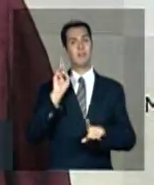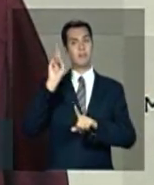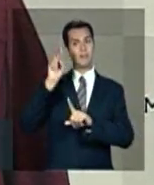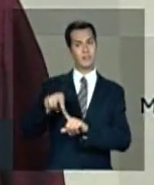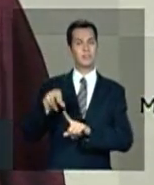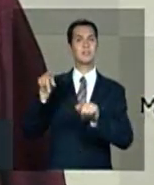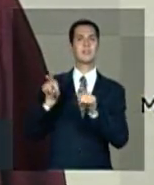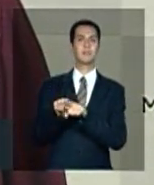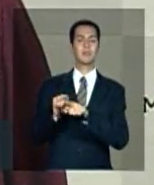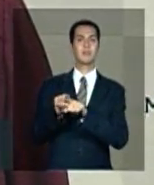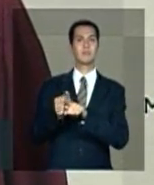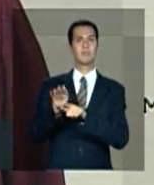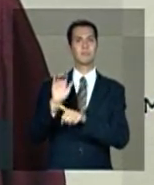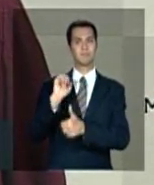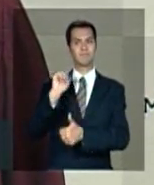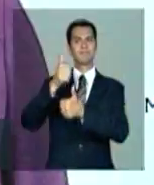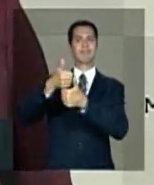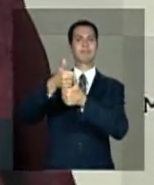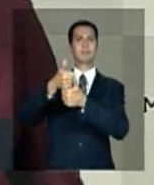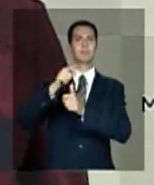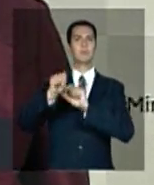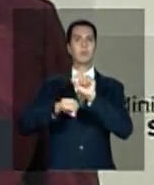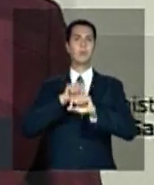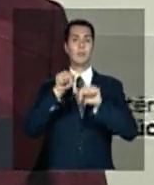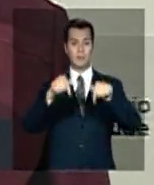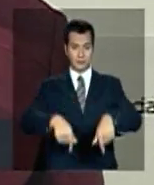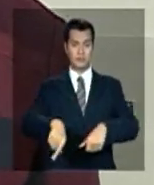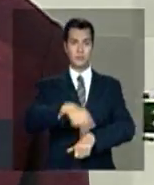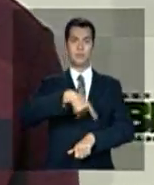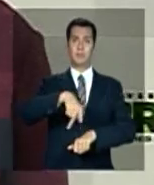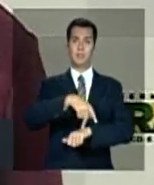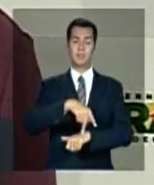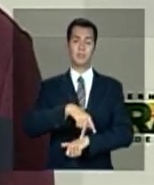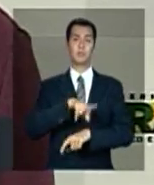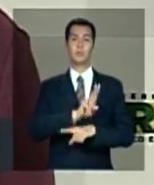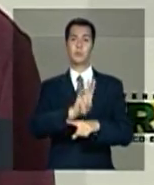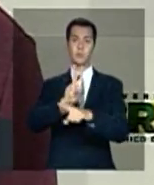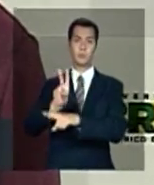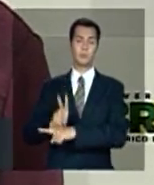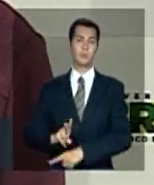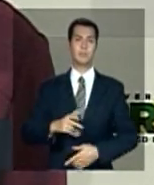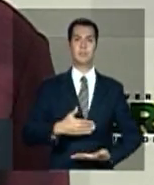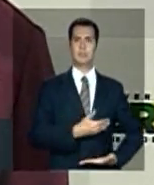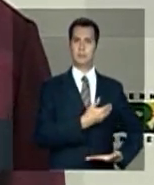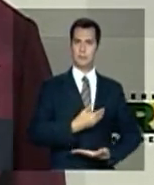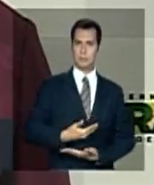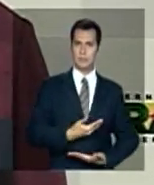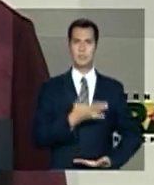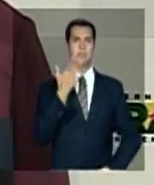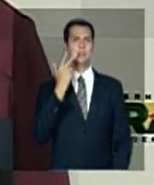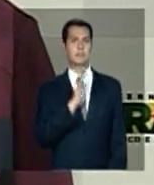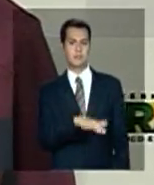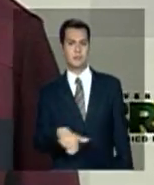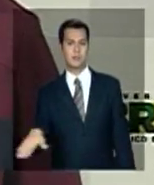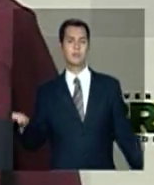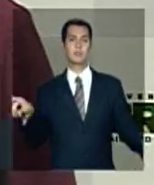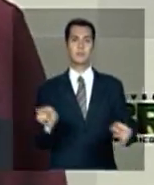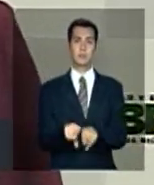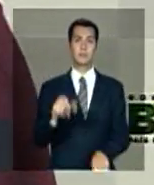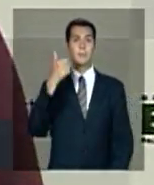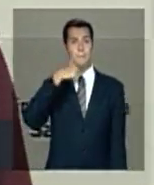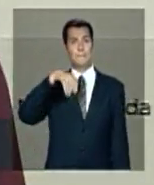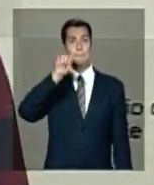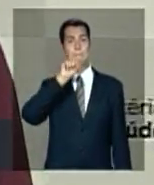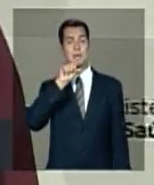para todos nós que é o que este país está fazendo para as mães e para as crianças Porque as mães e as